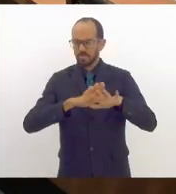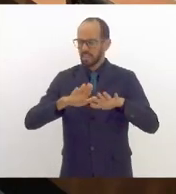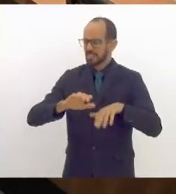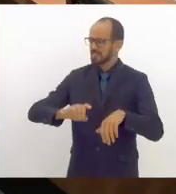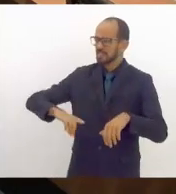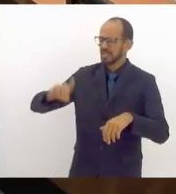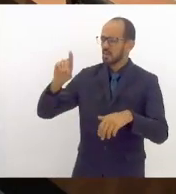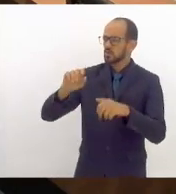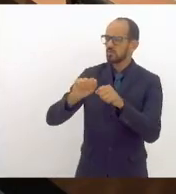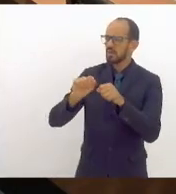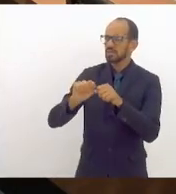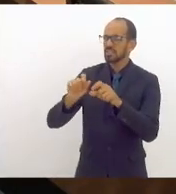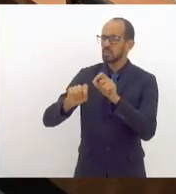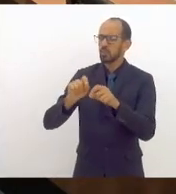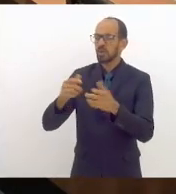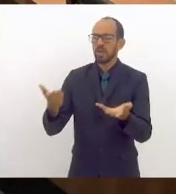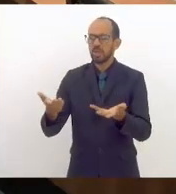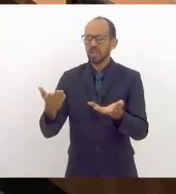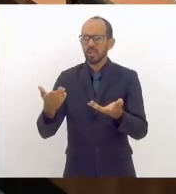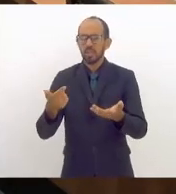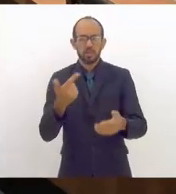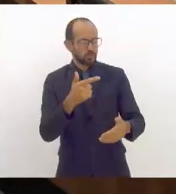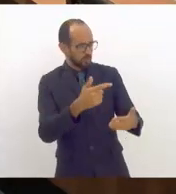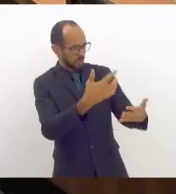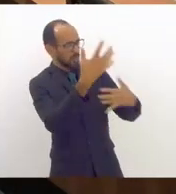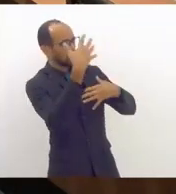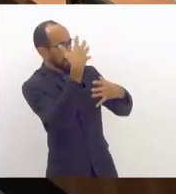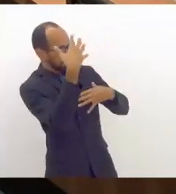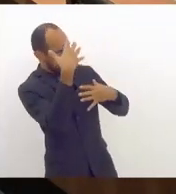que que é isso obrigada